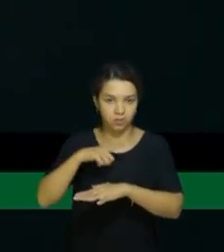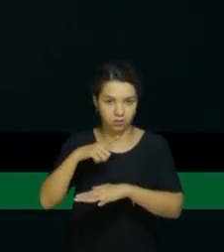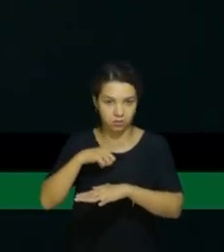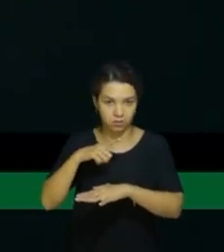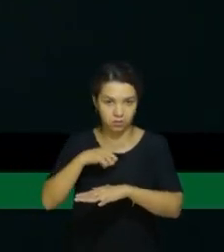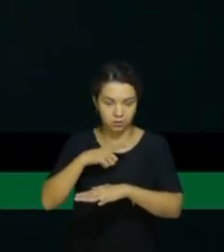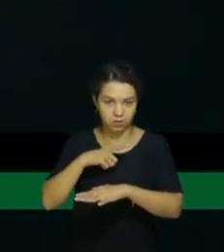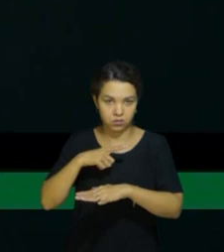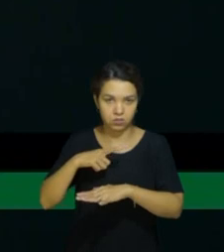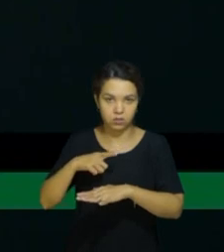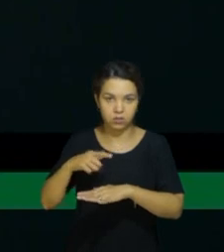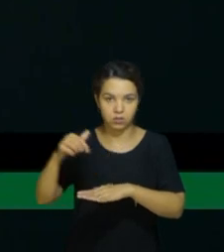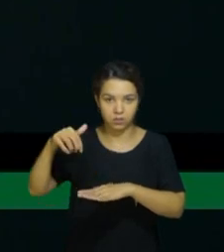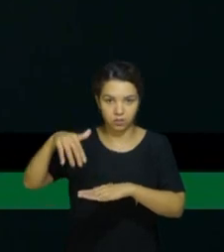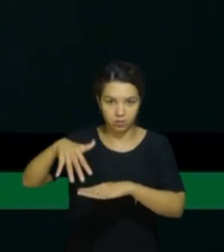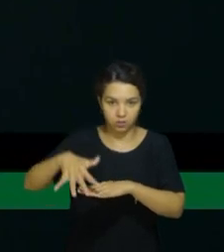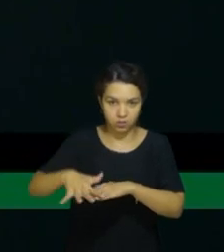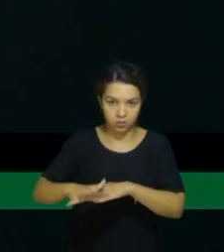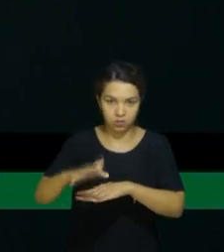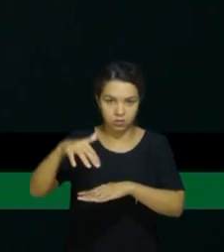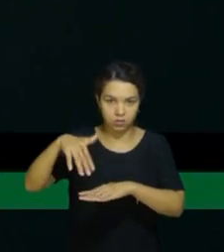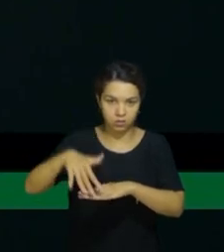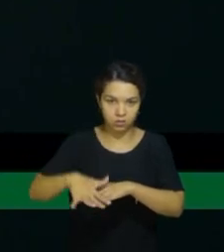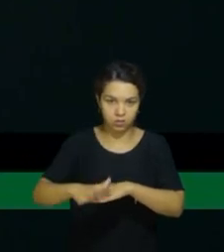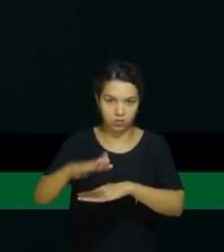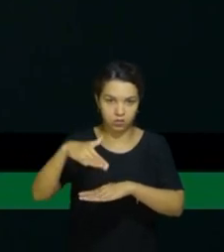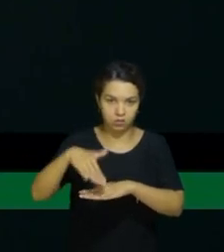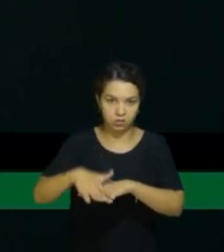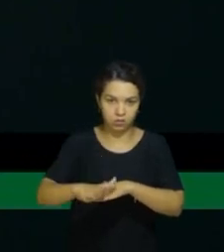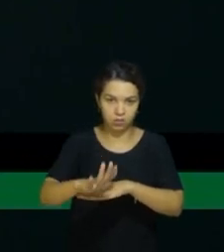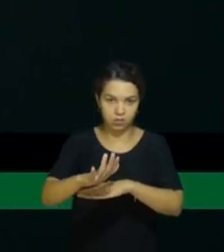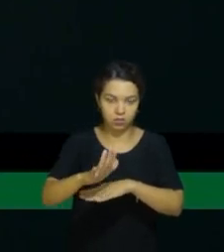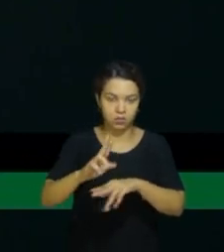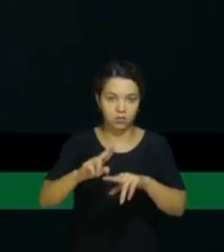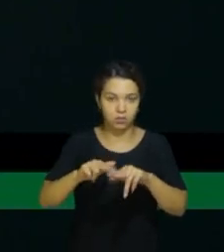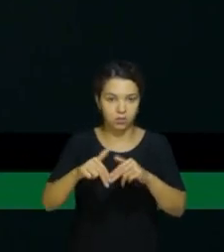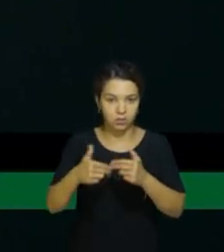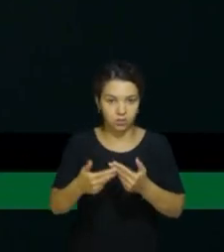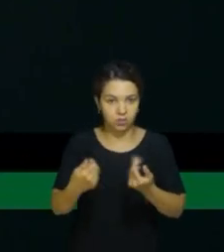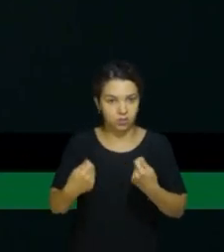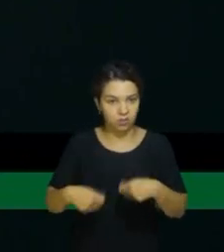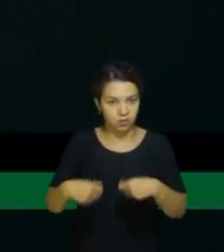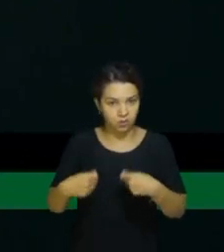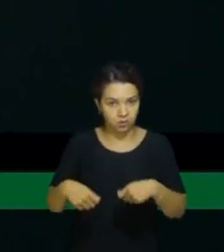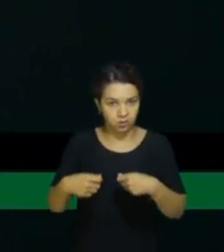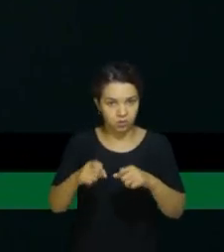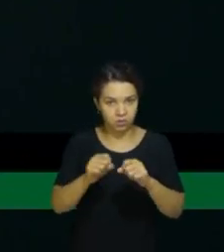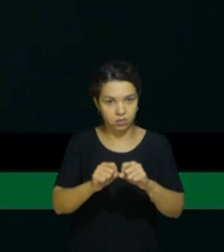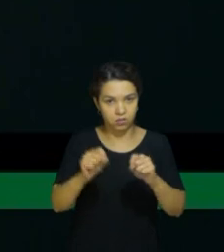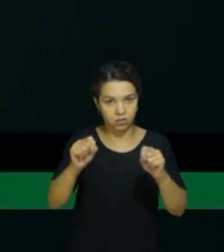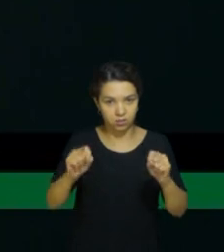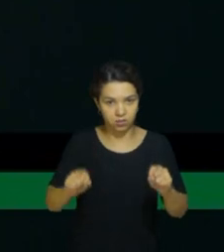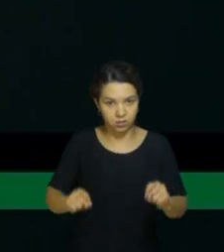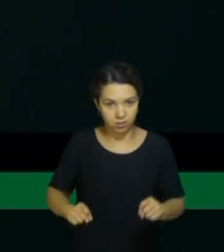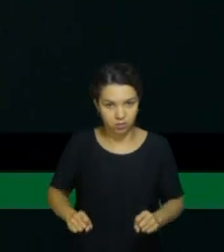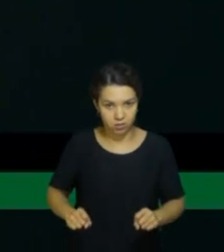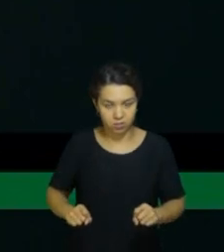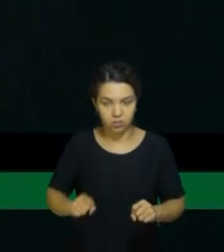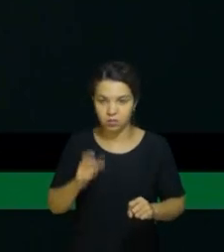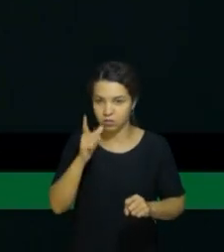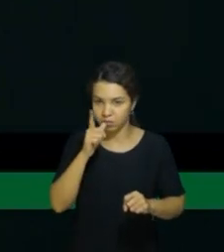acontece por isso que é preciso que haja um sistema de captação de